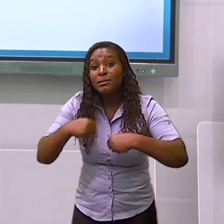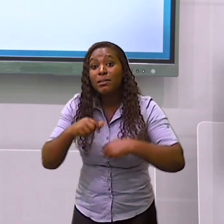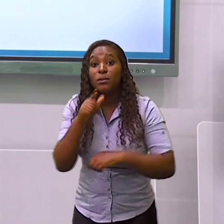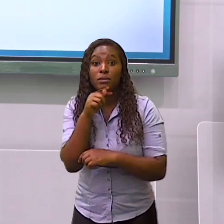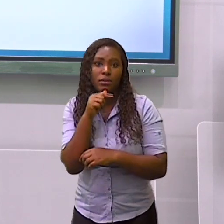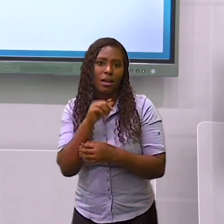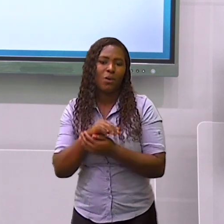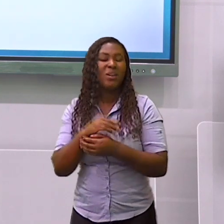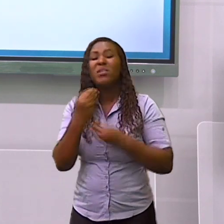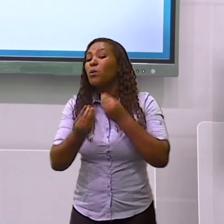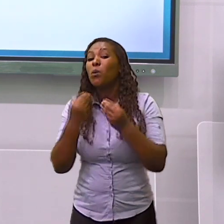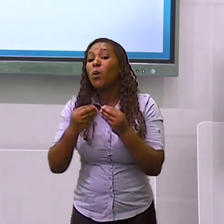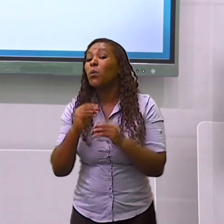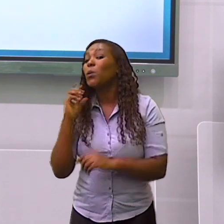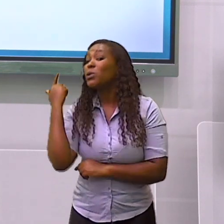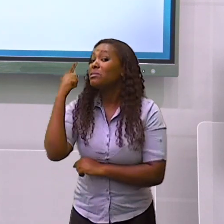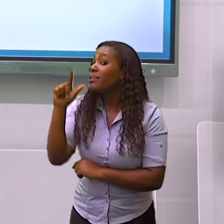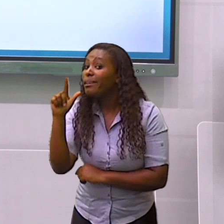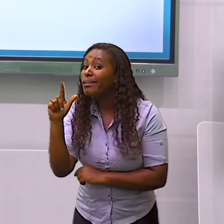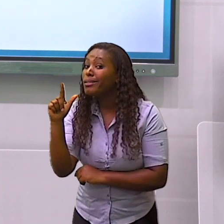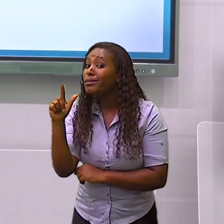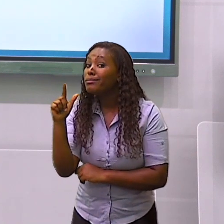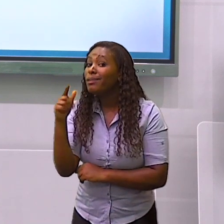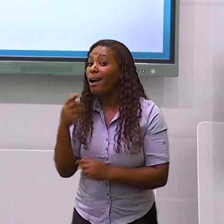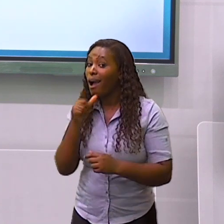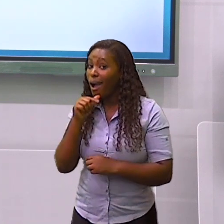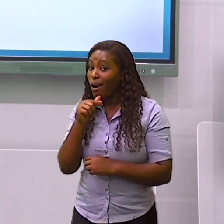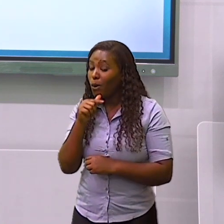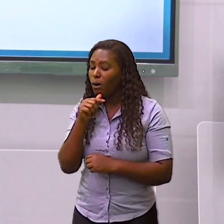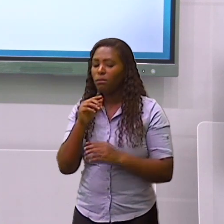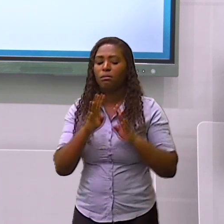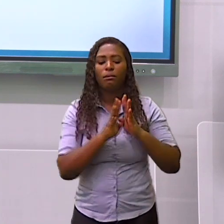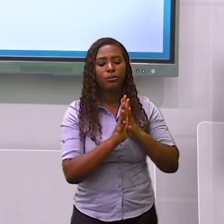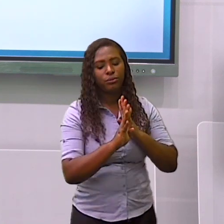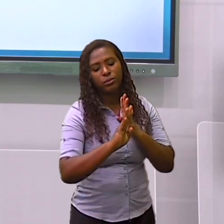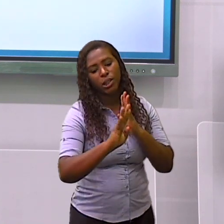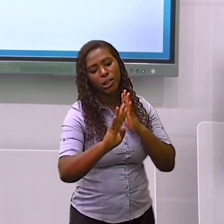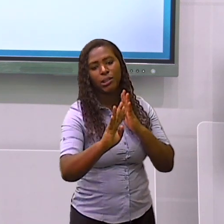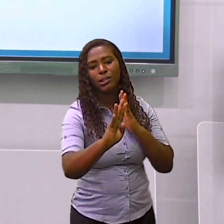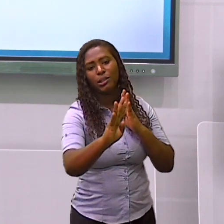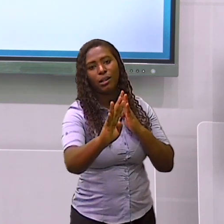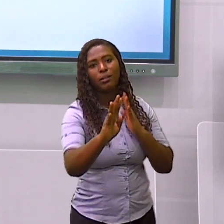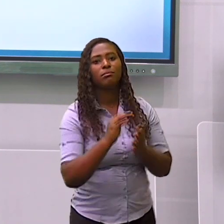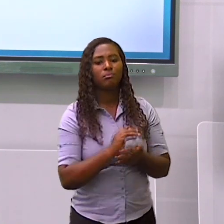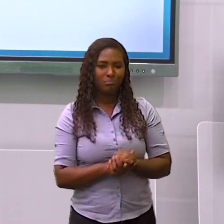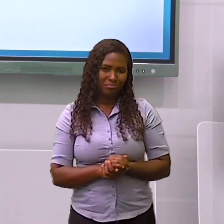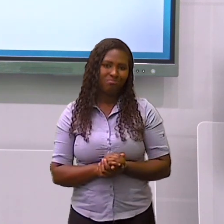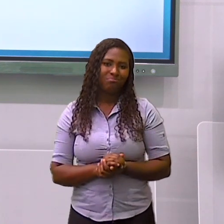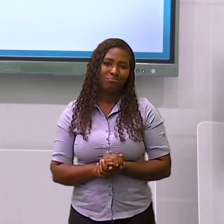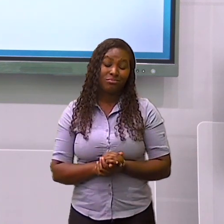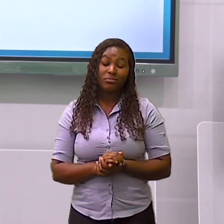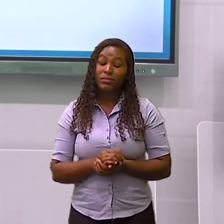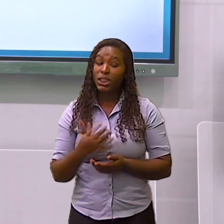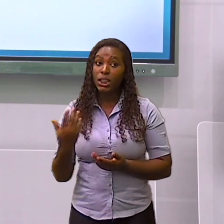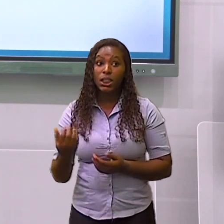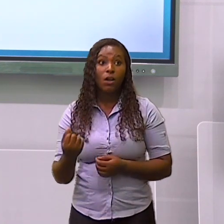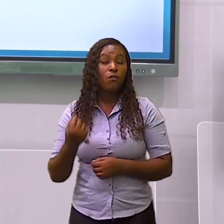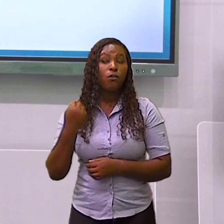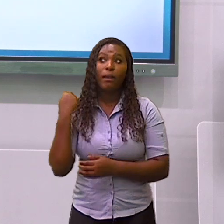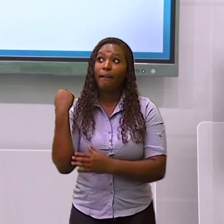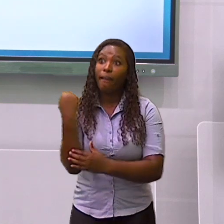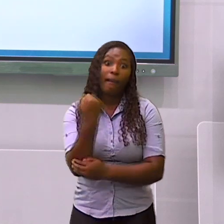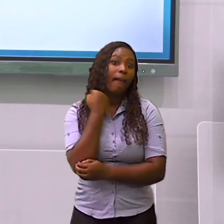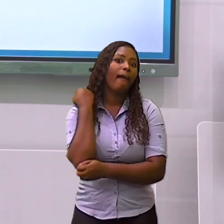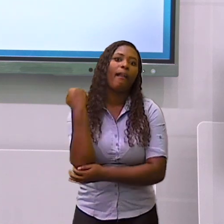Só indo para as filas. E essa situação, ela foi se agravando cada vez mais, né? Então,